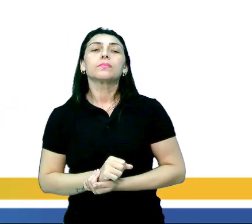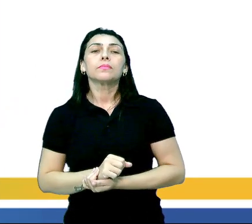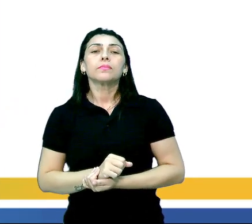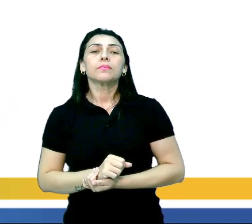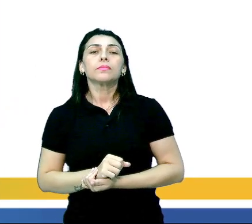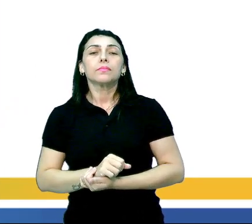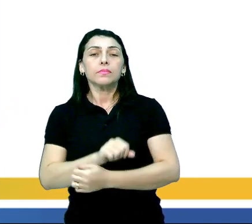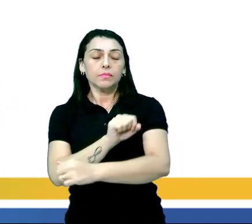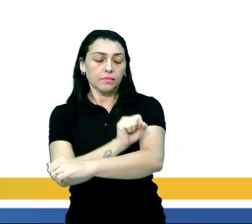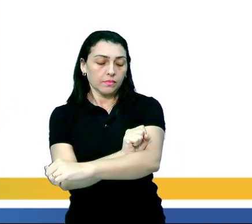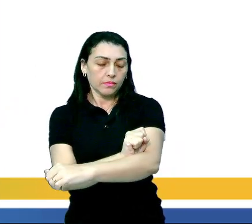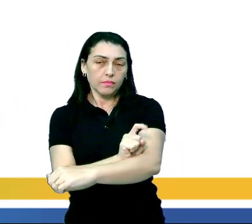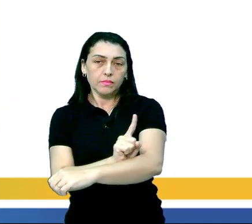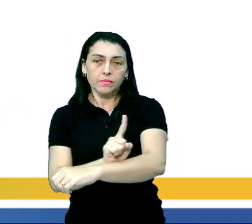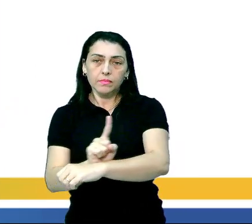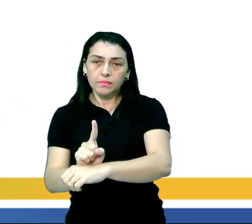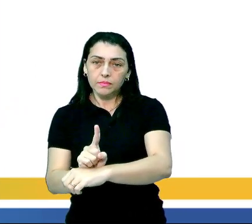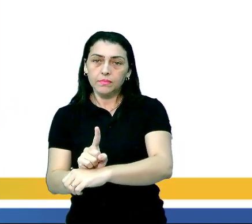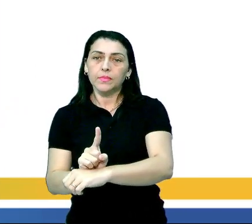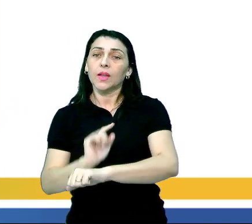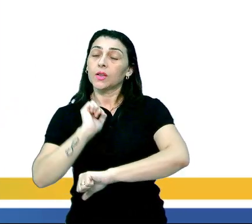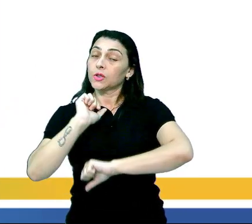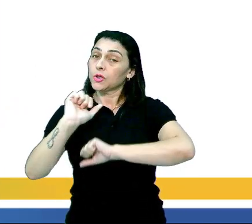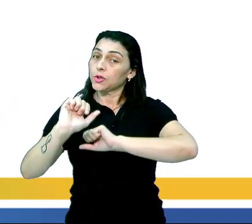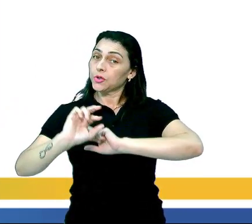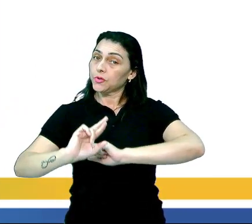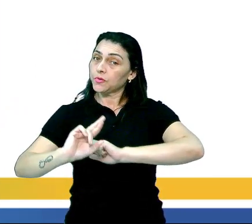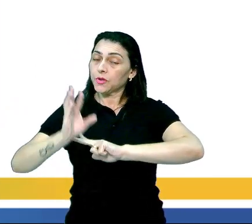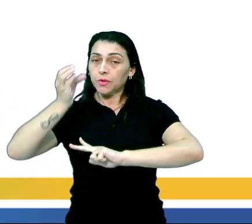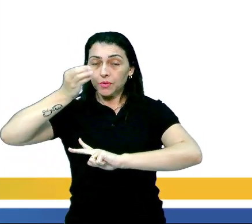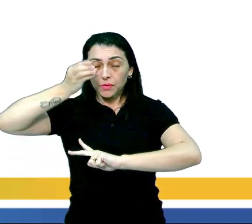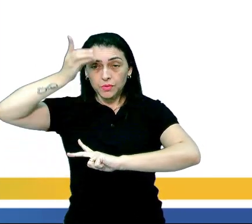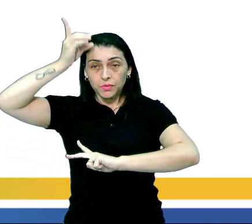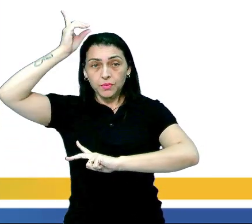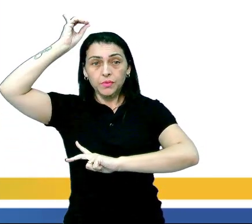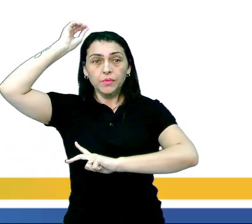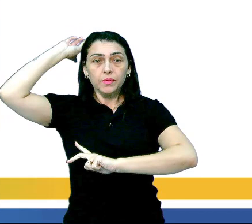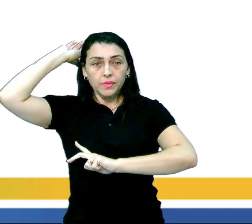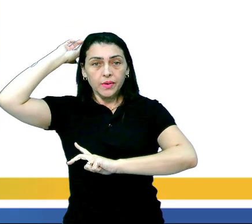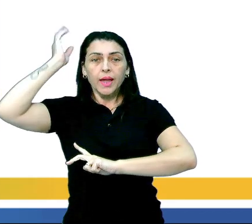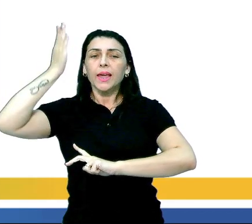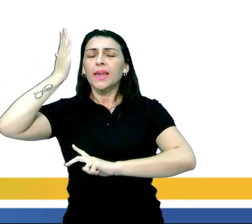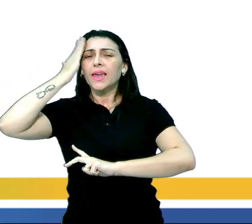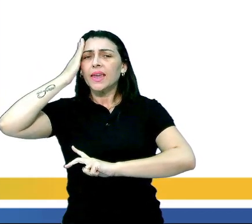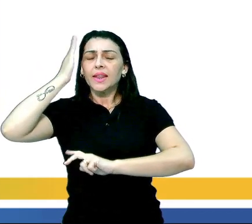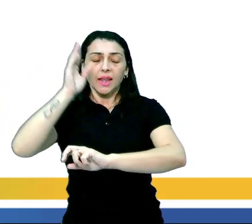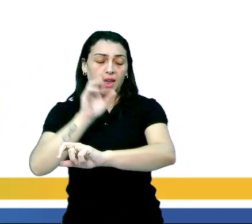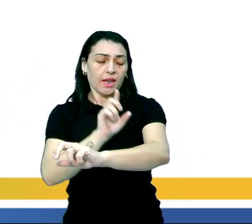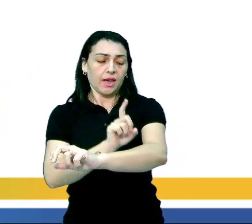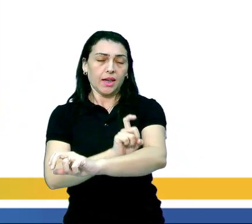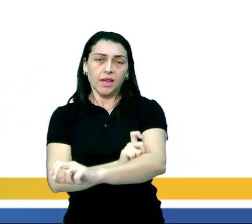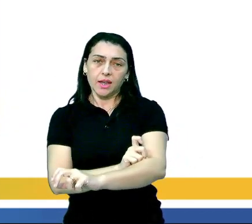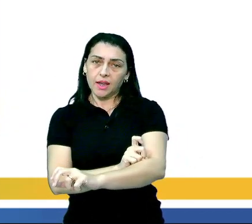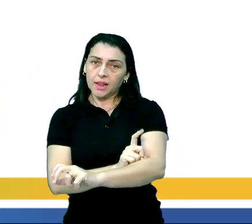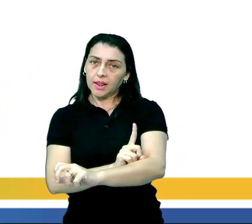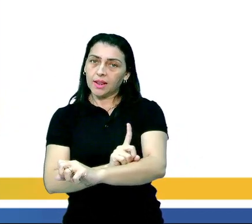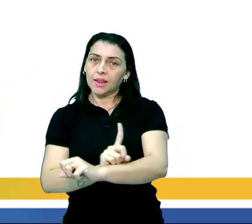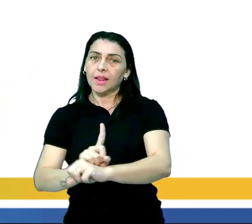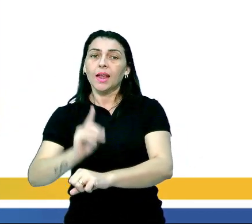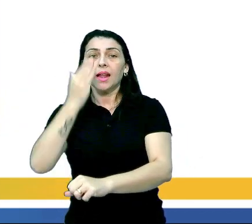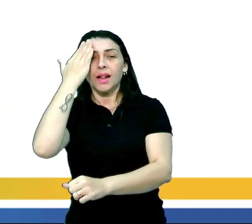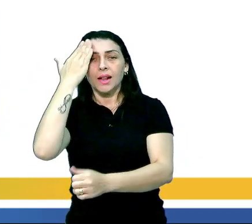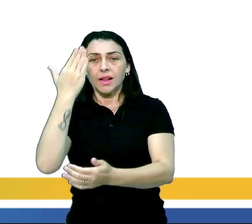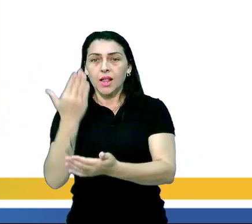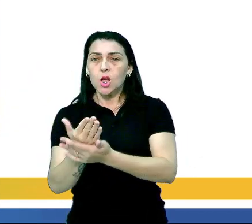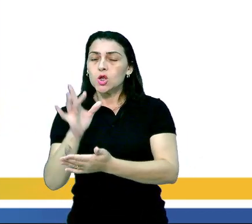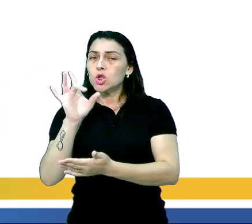vai dizer: a evolução é um progresso. E diferentemente de Charles Darwin, que acreditava que essa